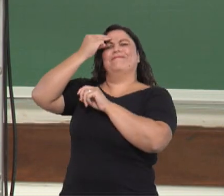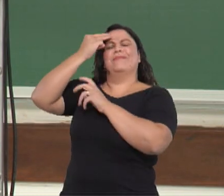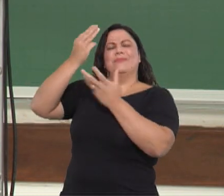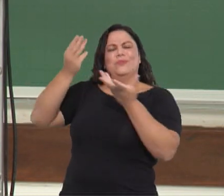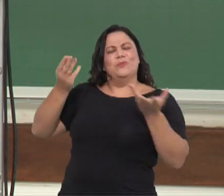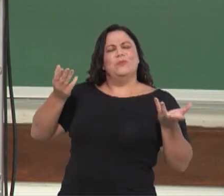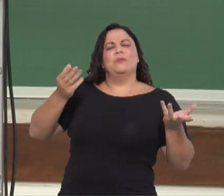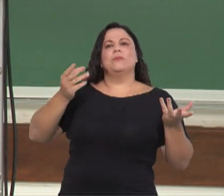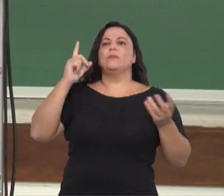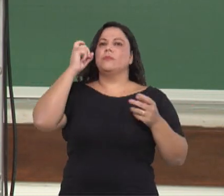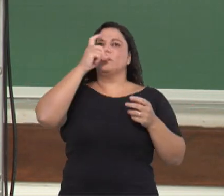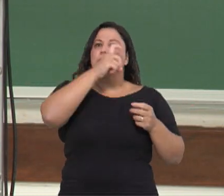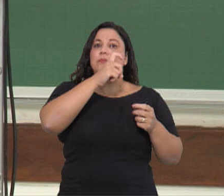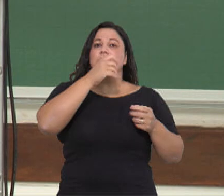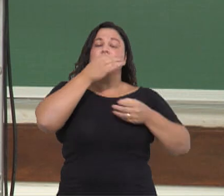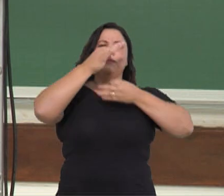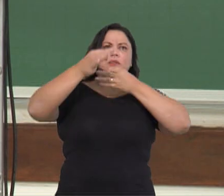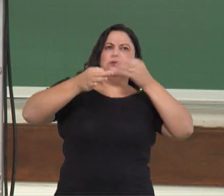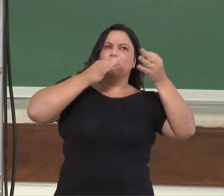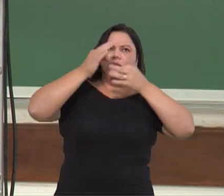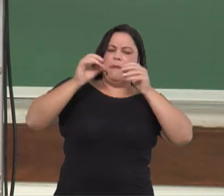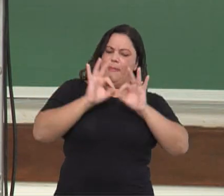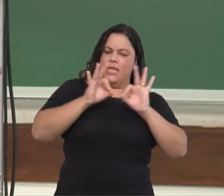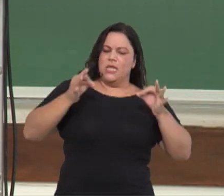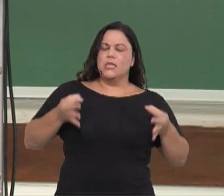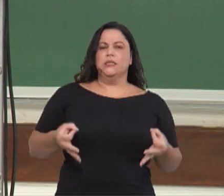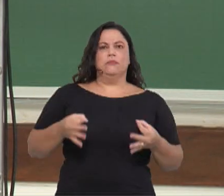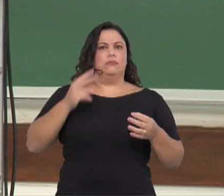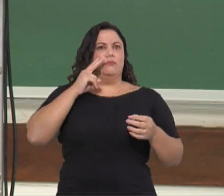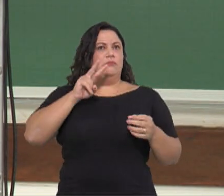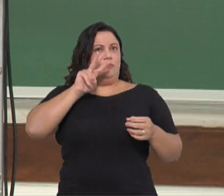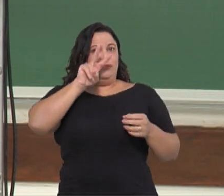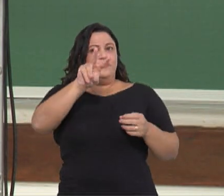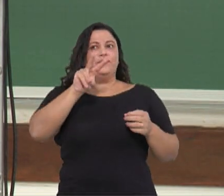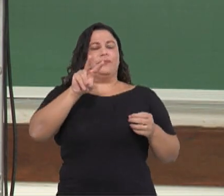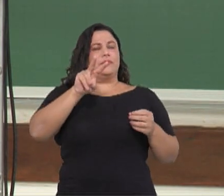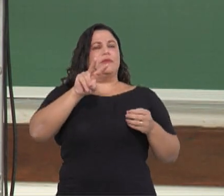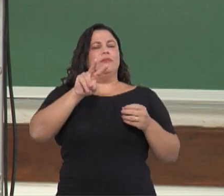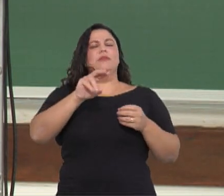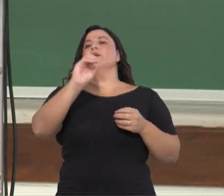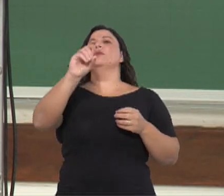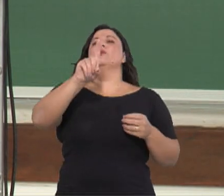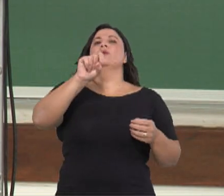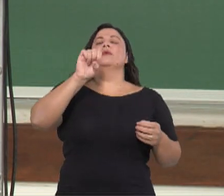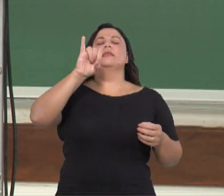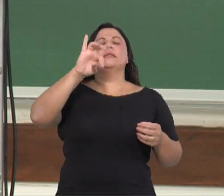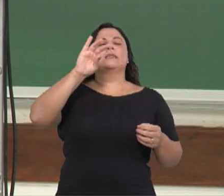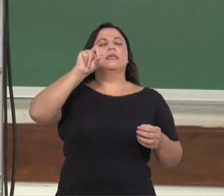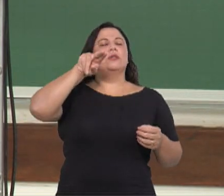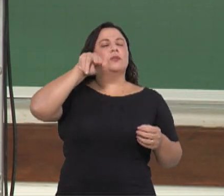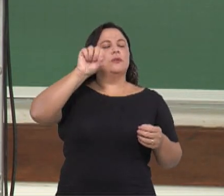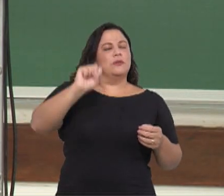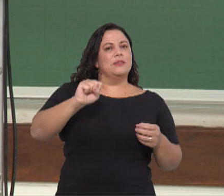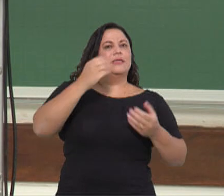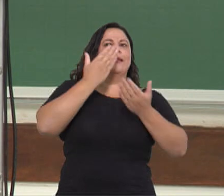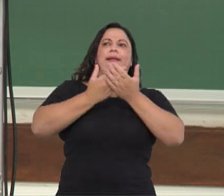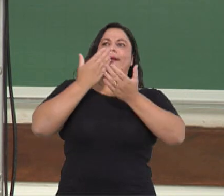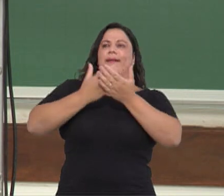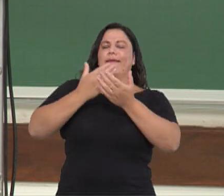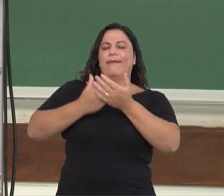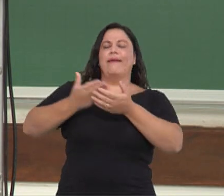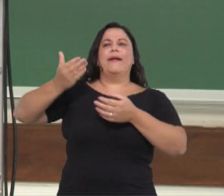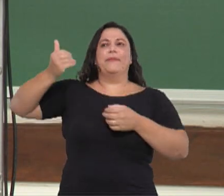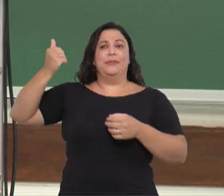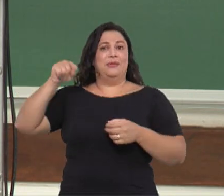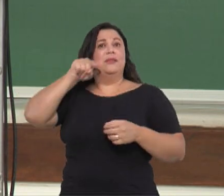nós vamos dar uma dica bem simples. Vocês viram as oxítonas na aula passada e você já